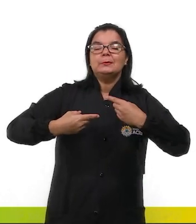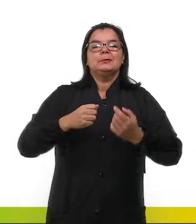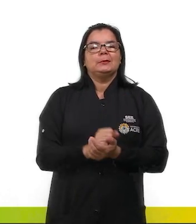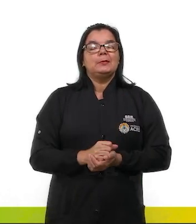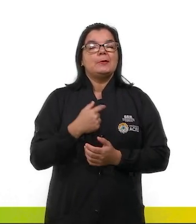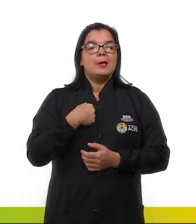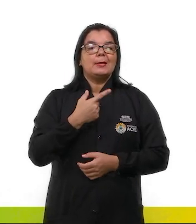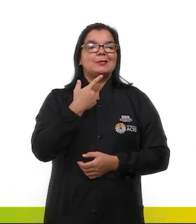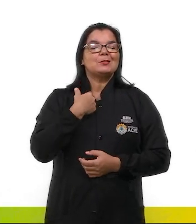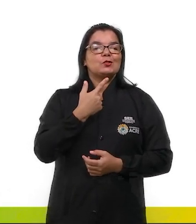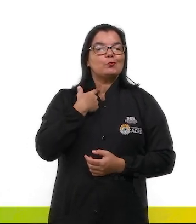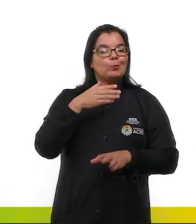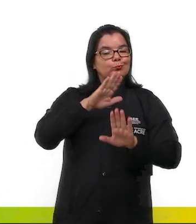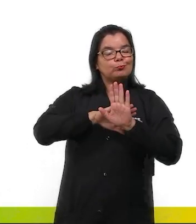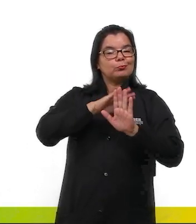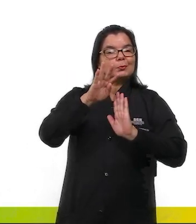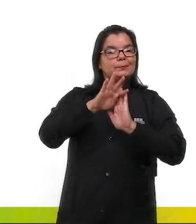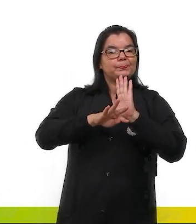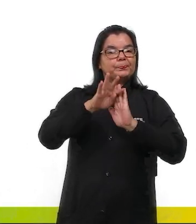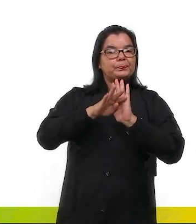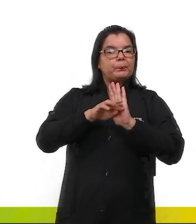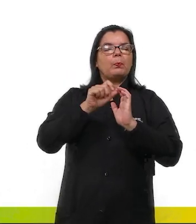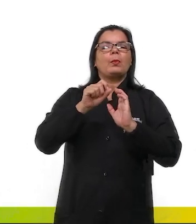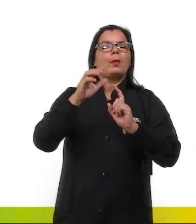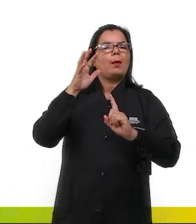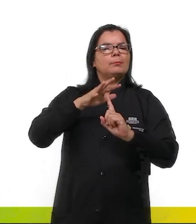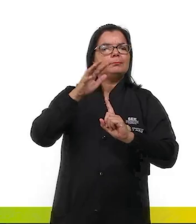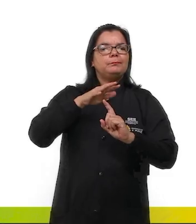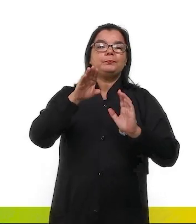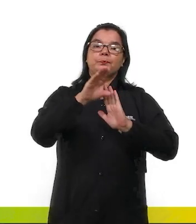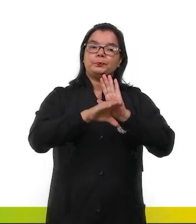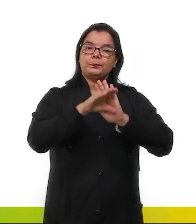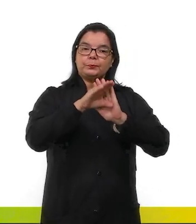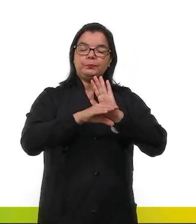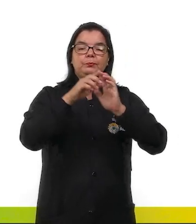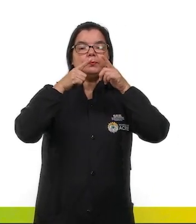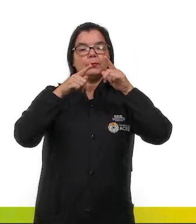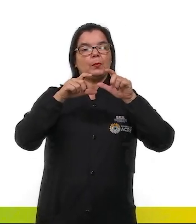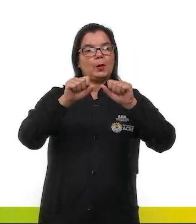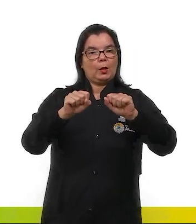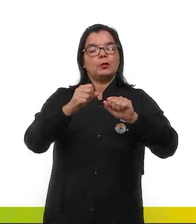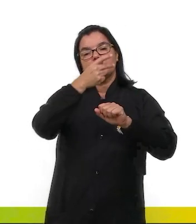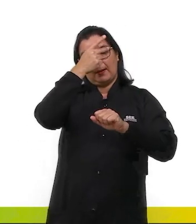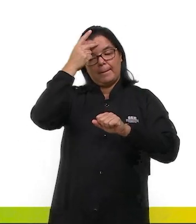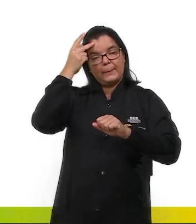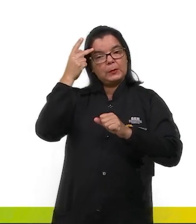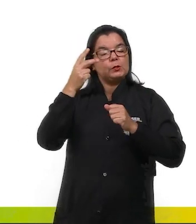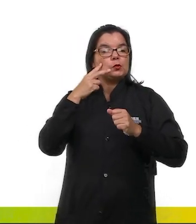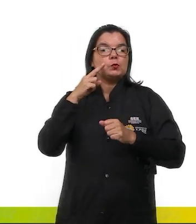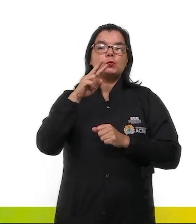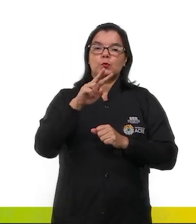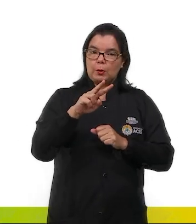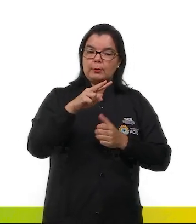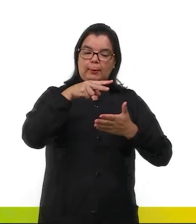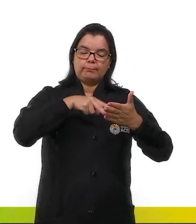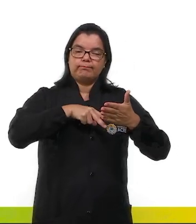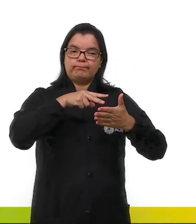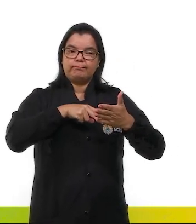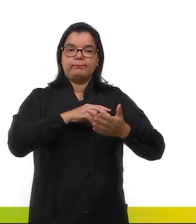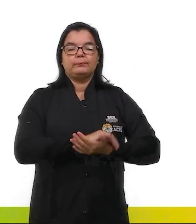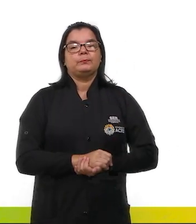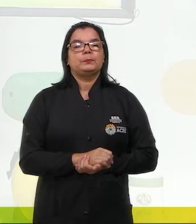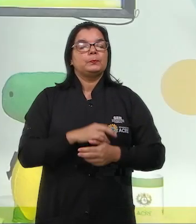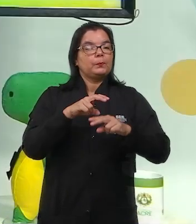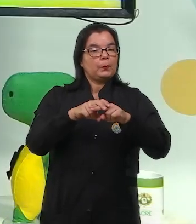esses interesses por trás de um texto, eles vão influenciar o conteúdo, a linguagem e o público-alvo. É